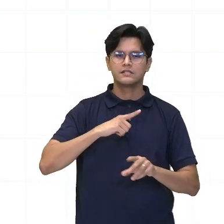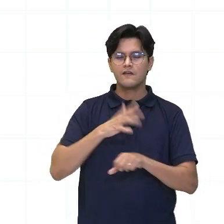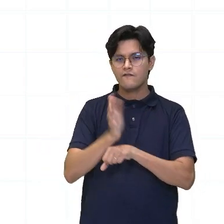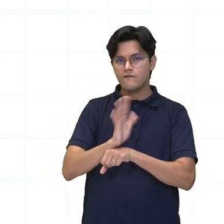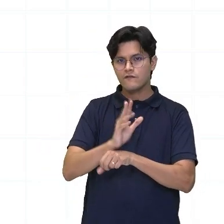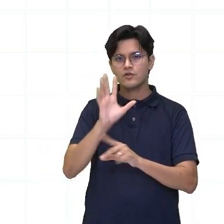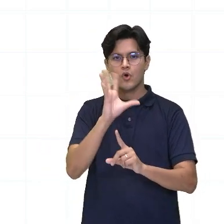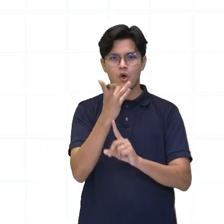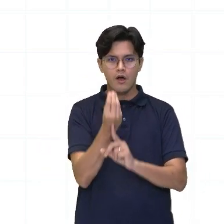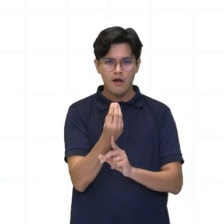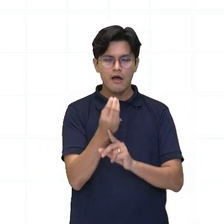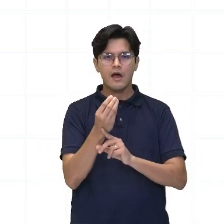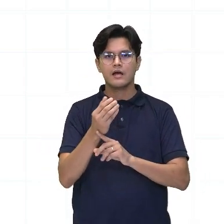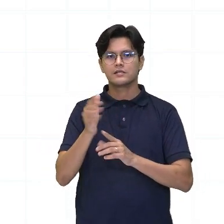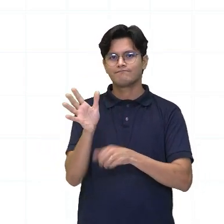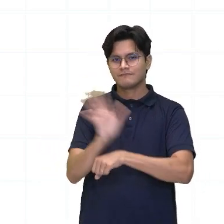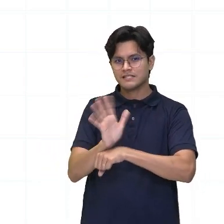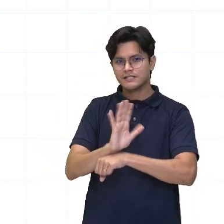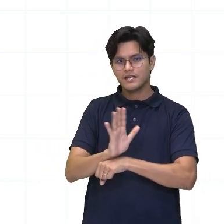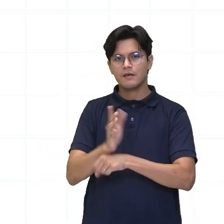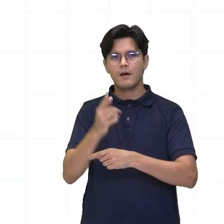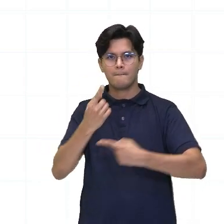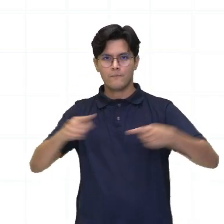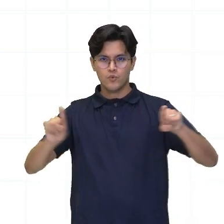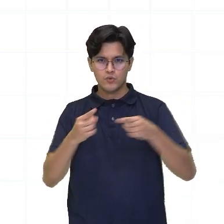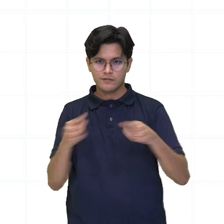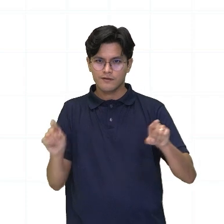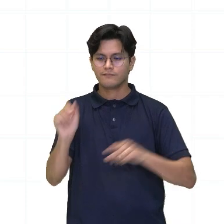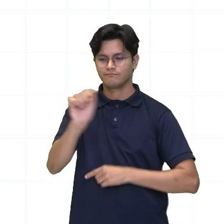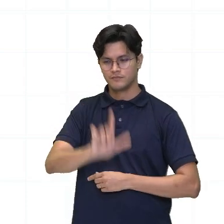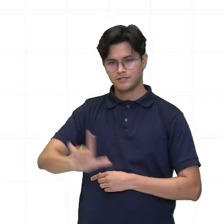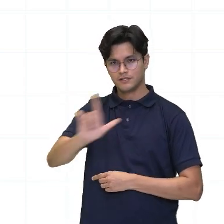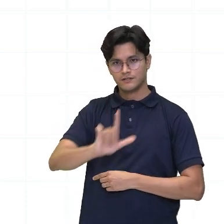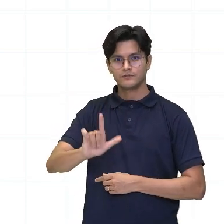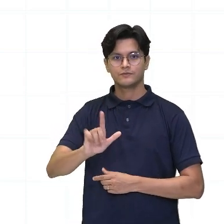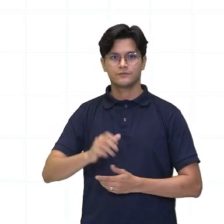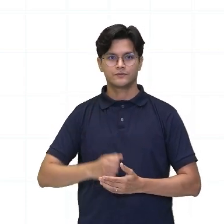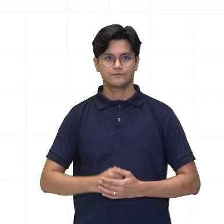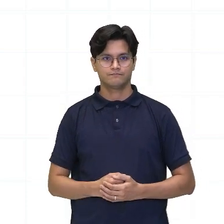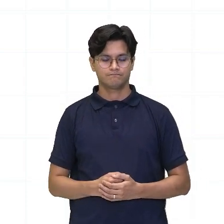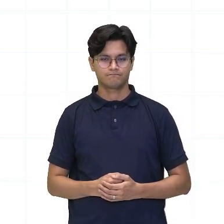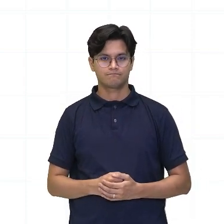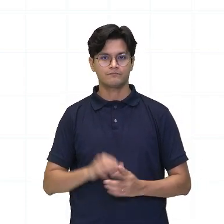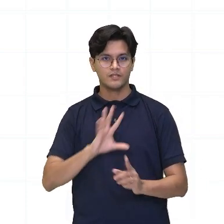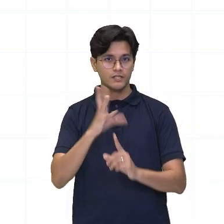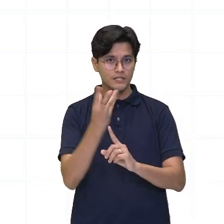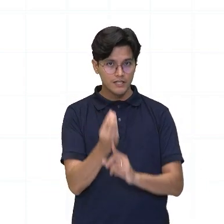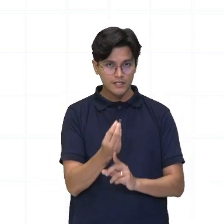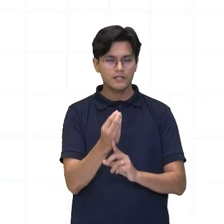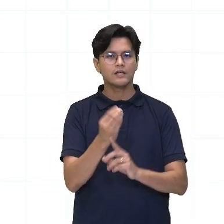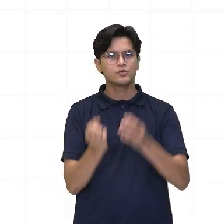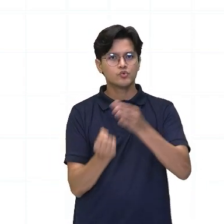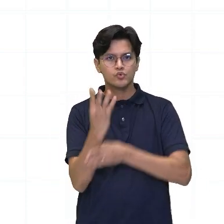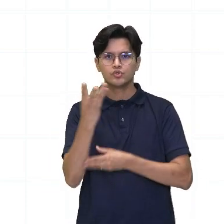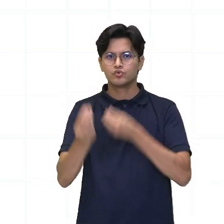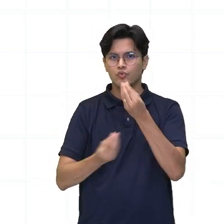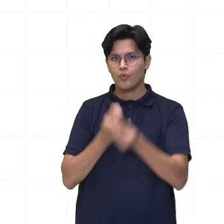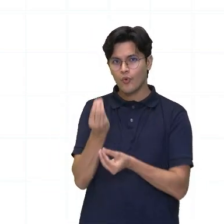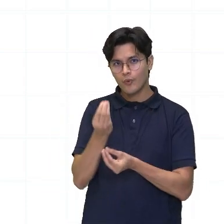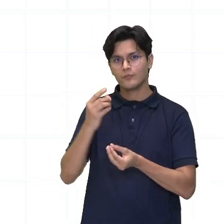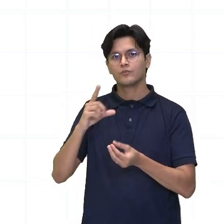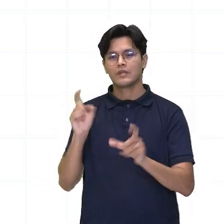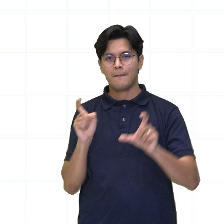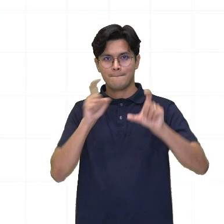literatura. As linguagens artísticas, elas nascem da necessidade humana de se comunicar e agir no mundo,